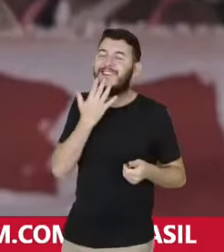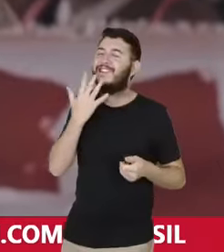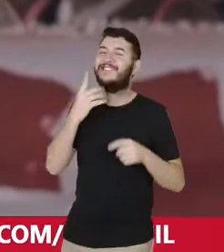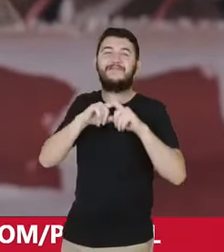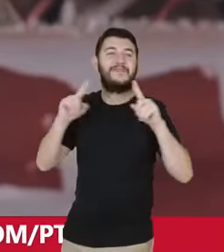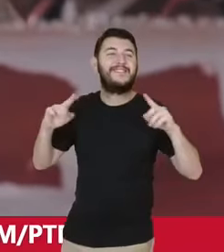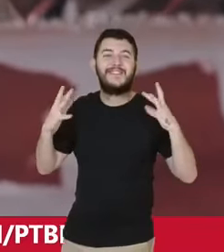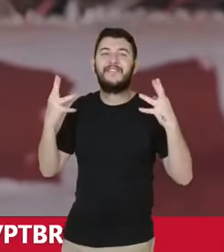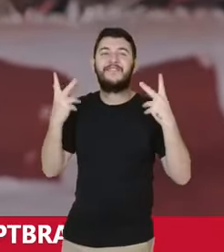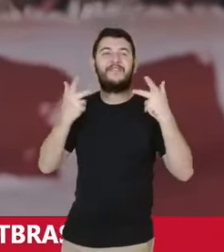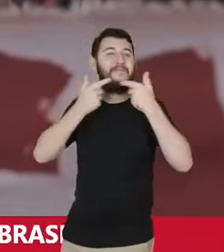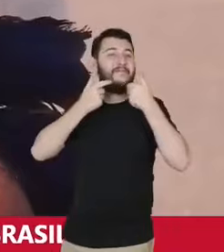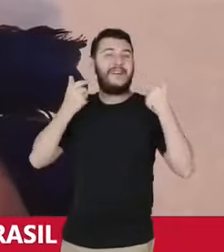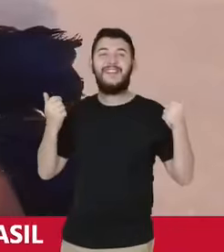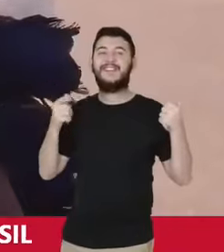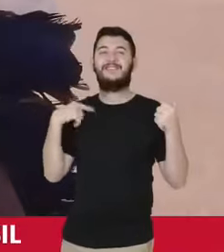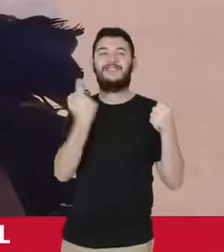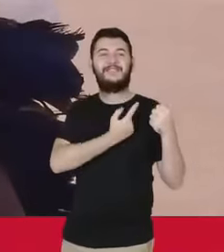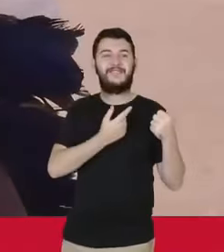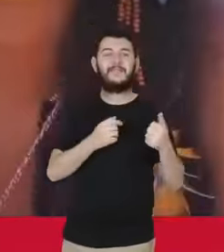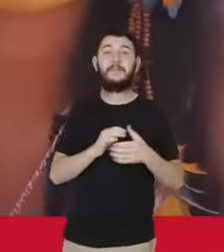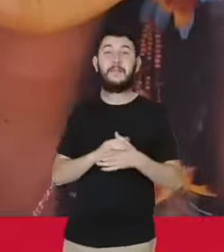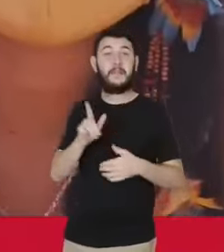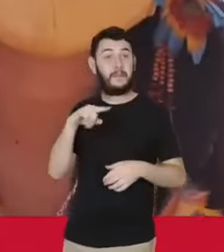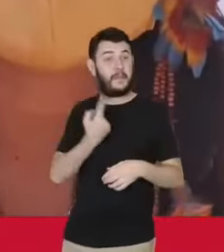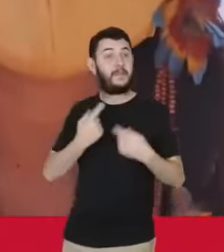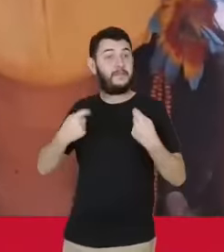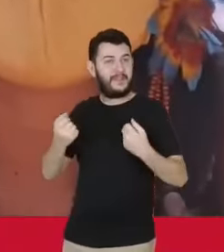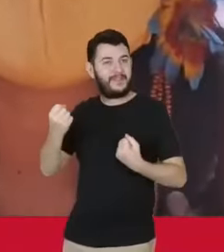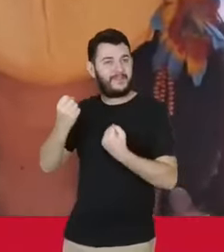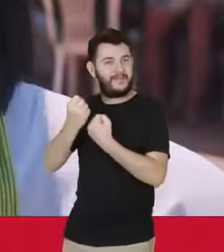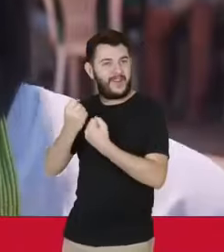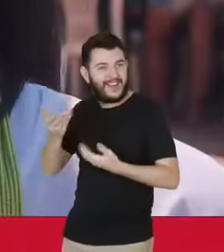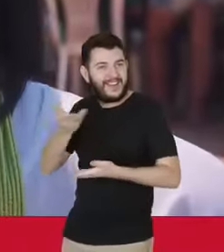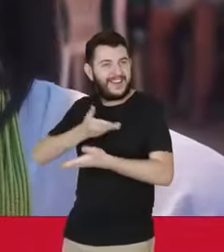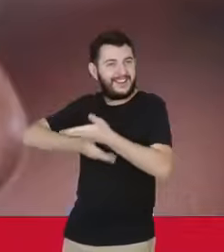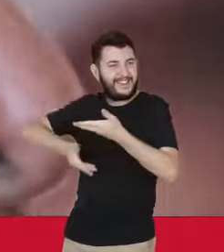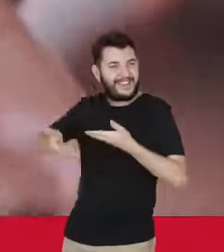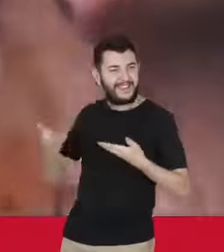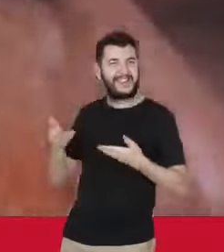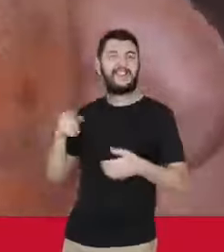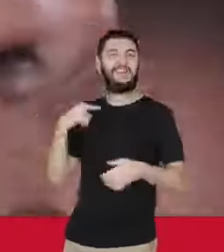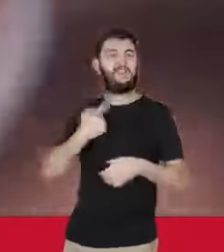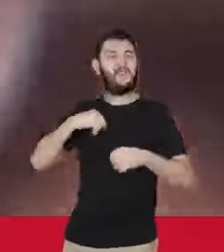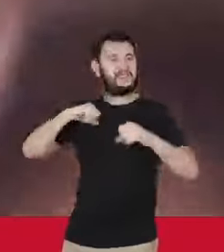A gente tem que estar nos fortalecendo umas nas outras. Mulheres indígenas resistem.